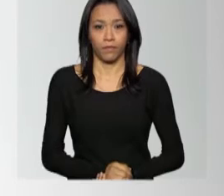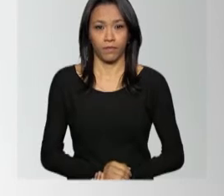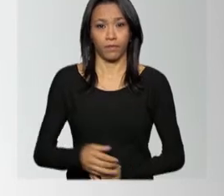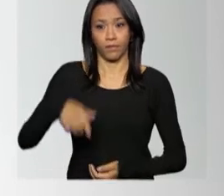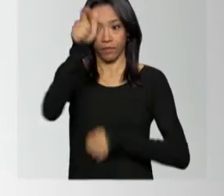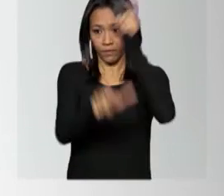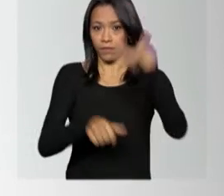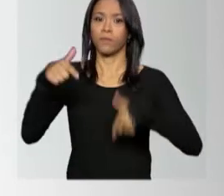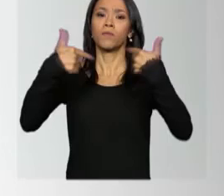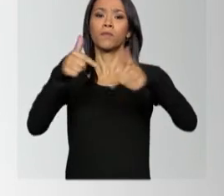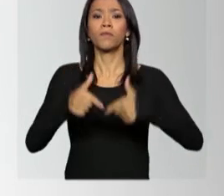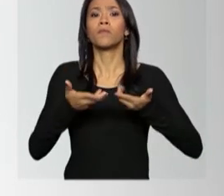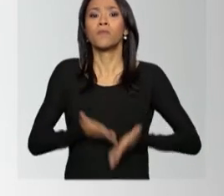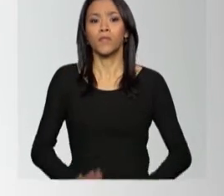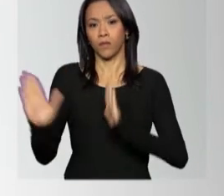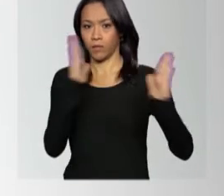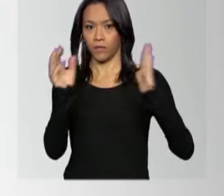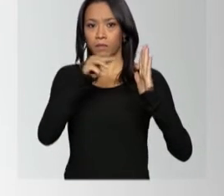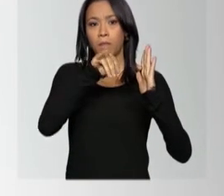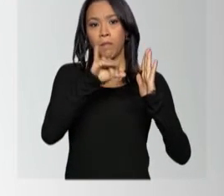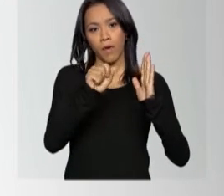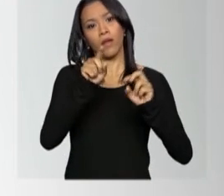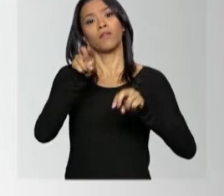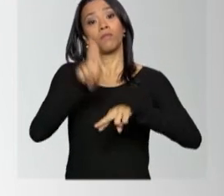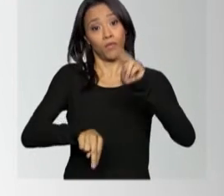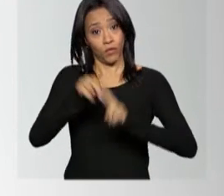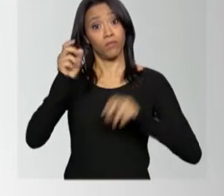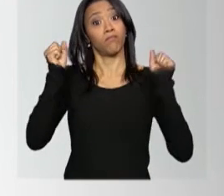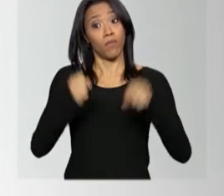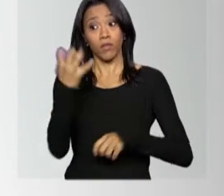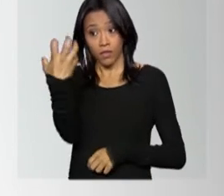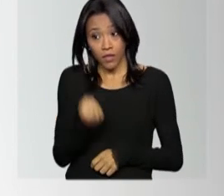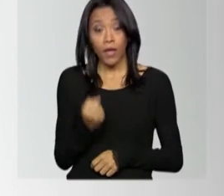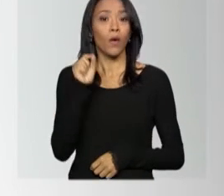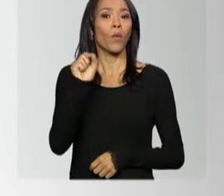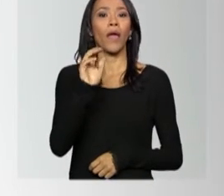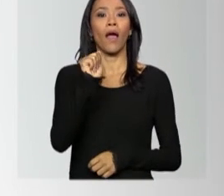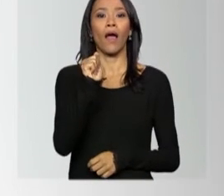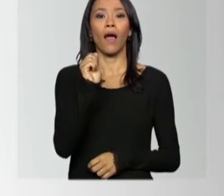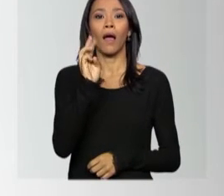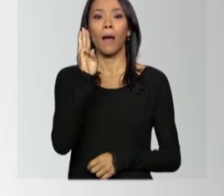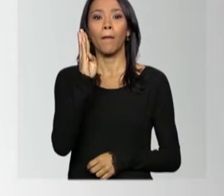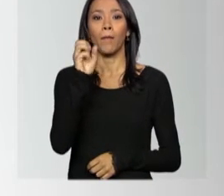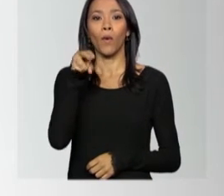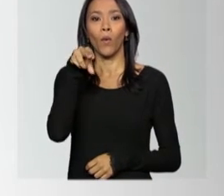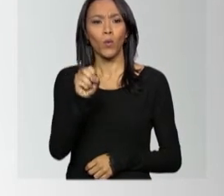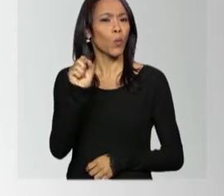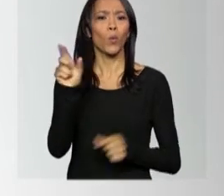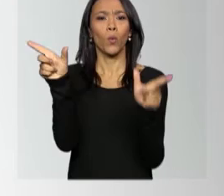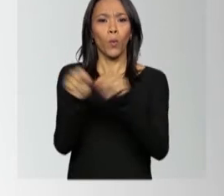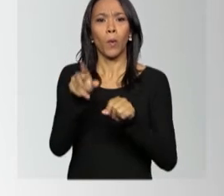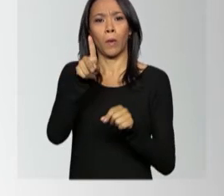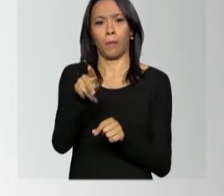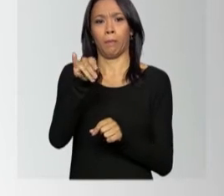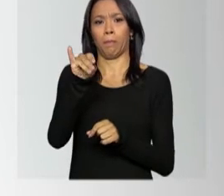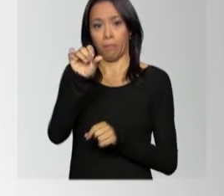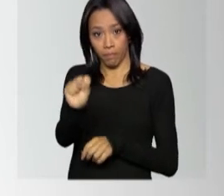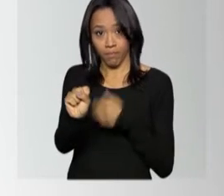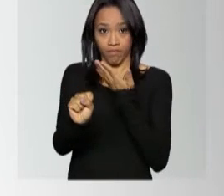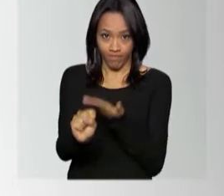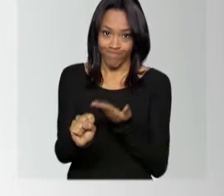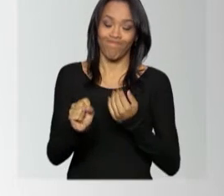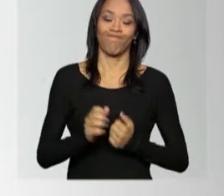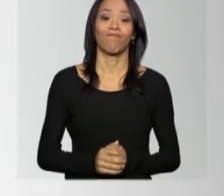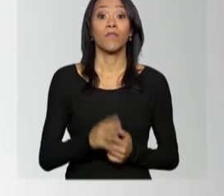Os trabalhadores nascidos em maio e junho já podem sacar o abono salarial do Programa de Integração Social, o